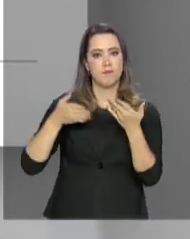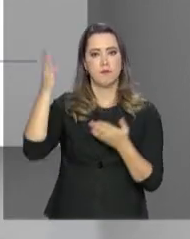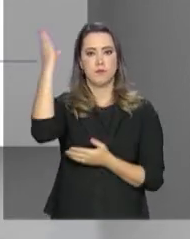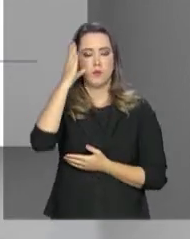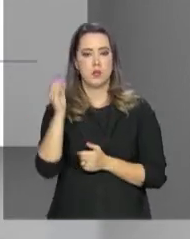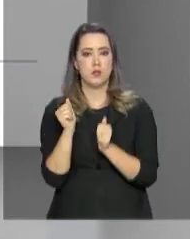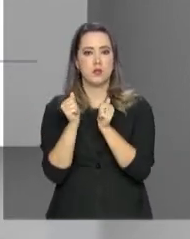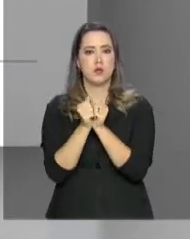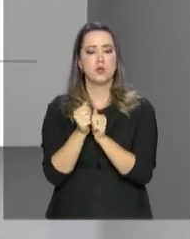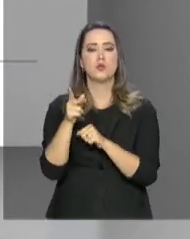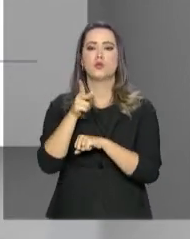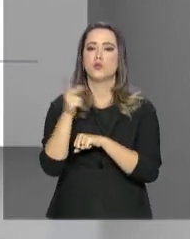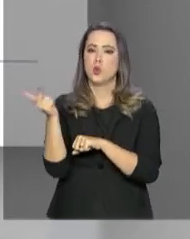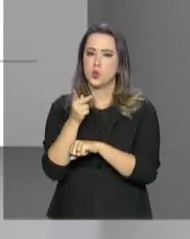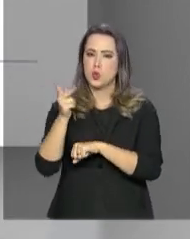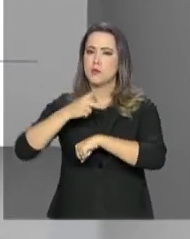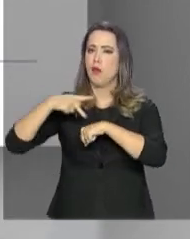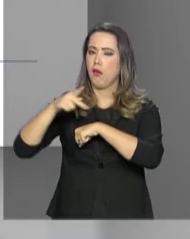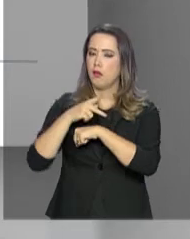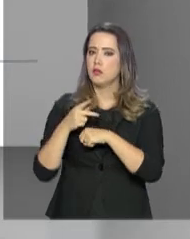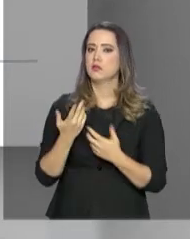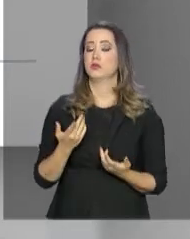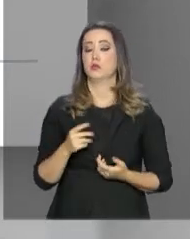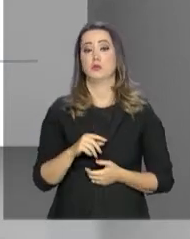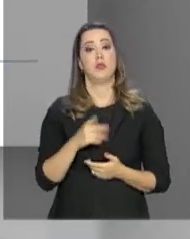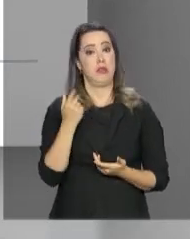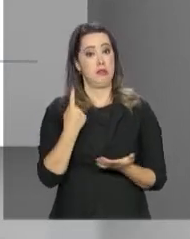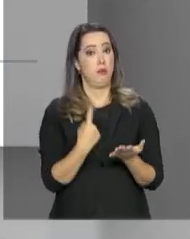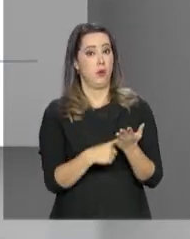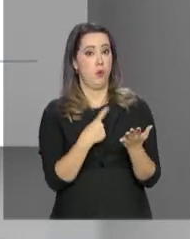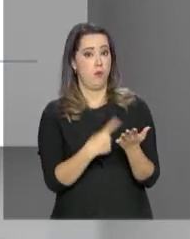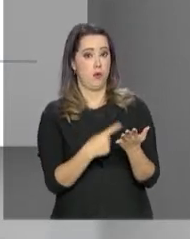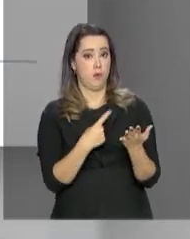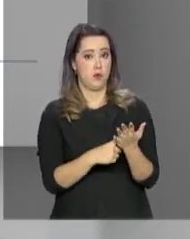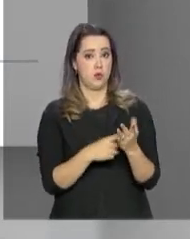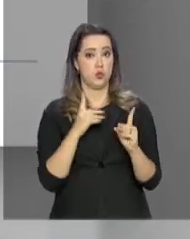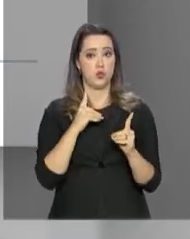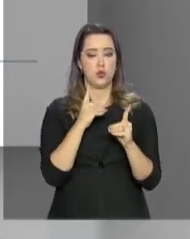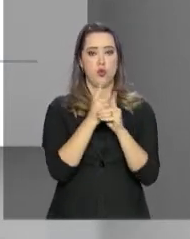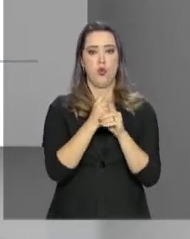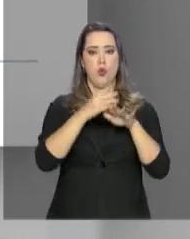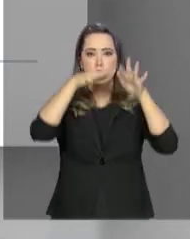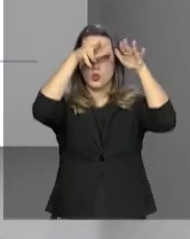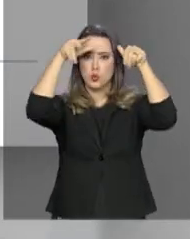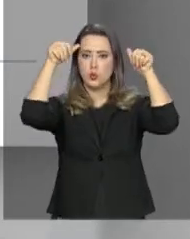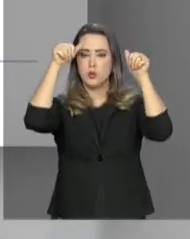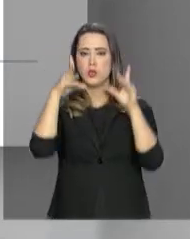e México. Disse ainda que os dois presidentes combinaram um encontro no México durante a cúpula